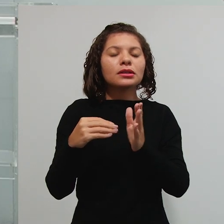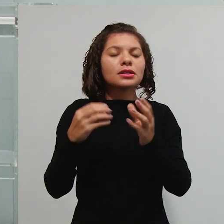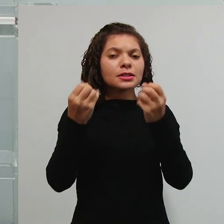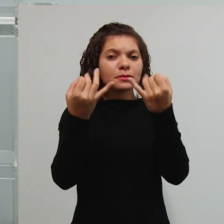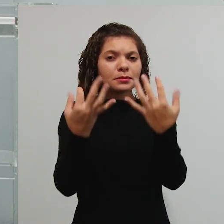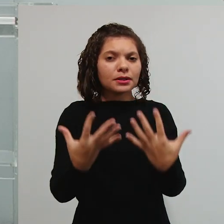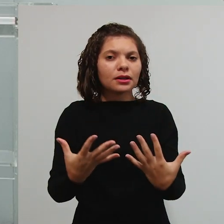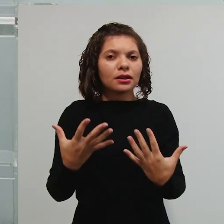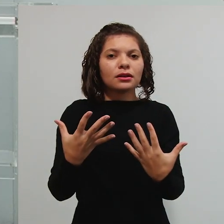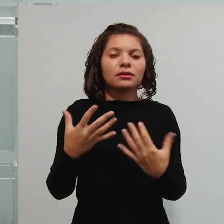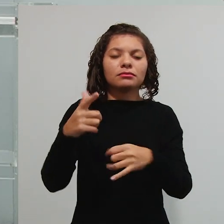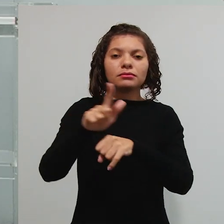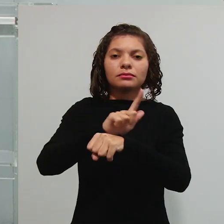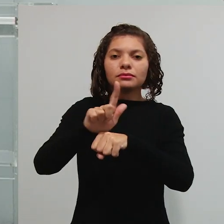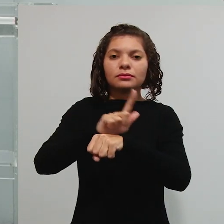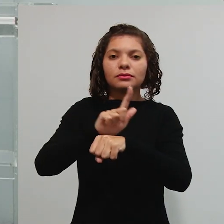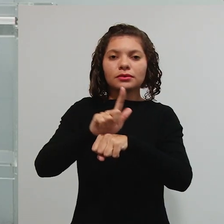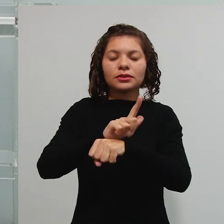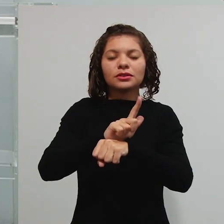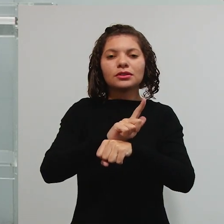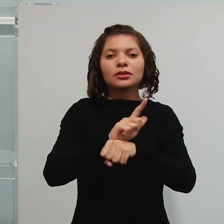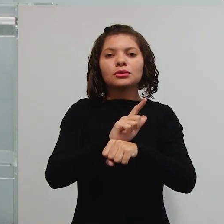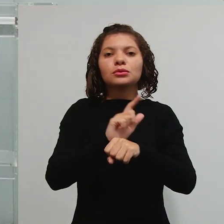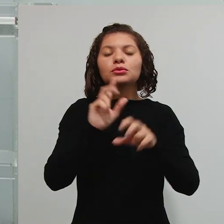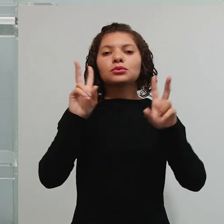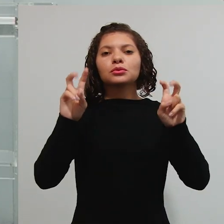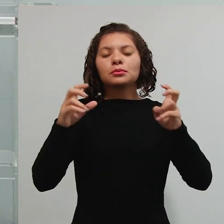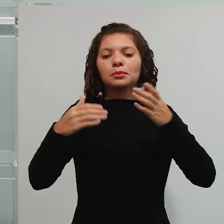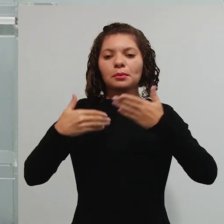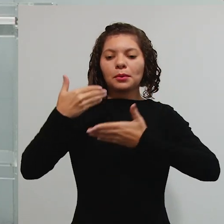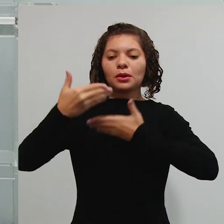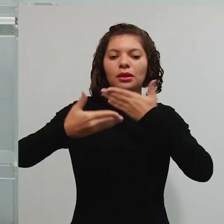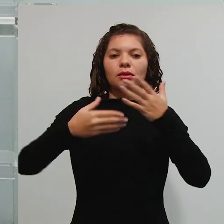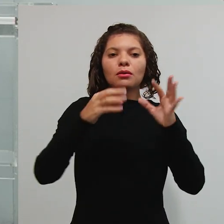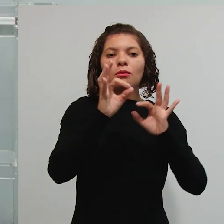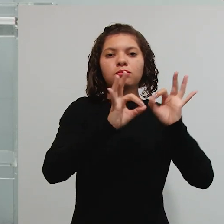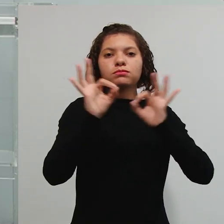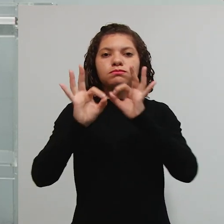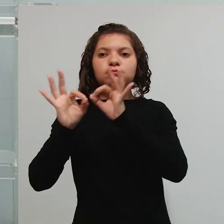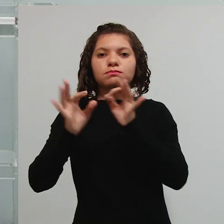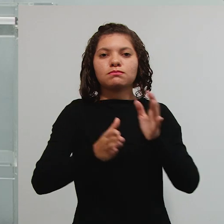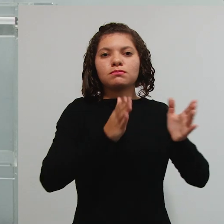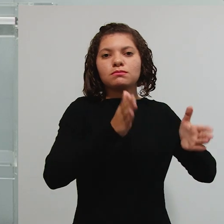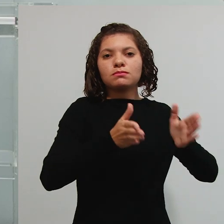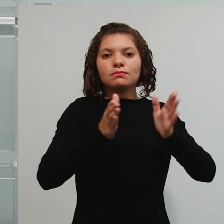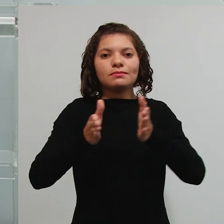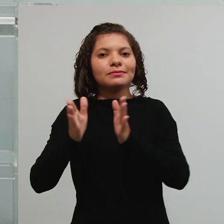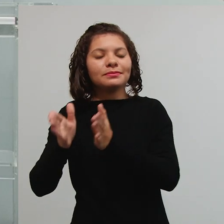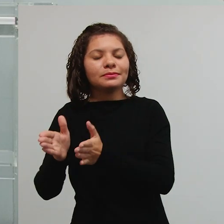essa visão agora sobre o processo de organização e de